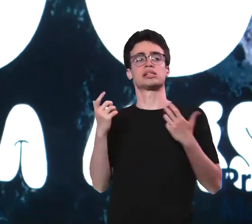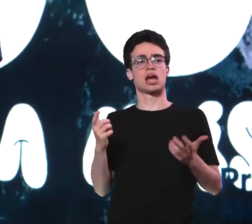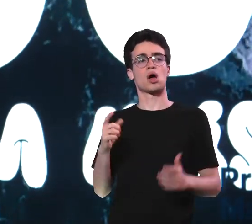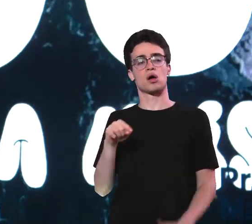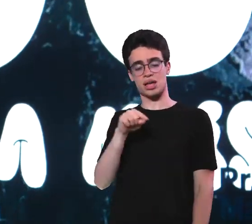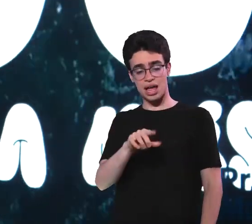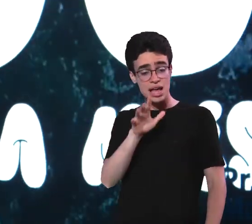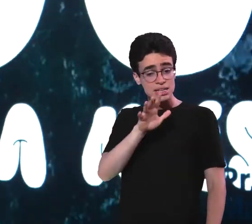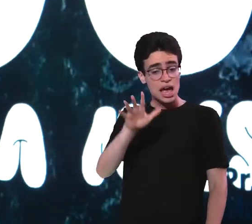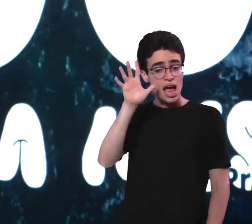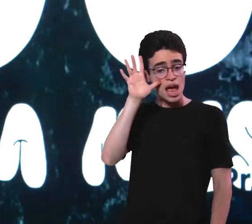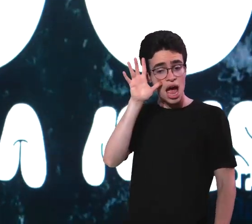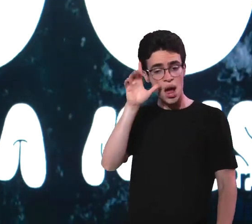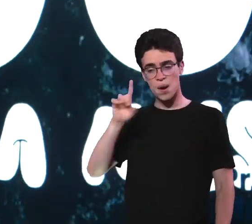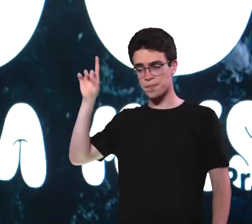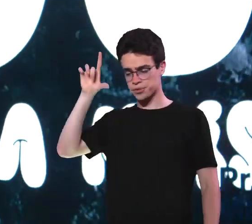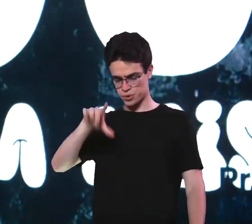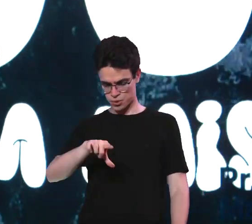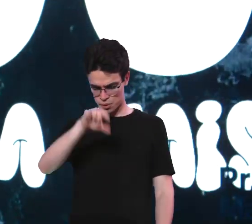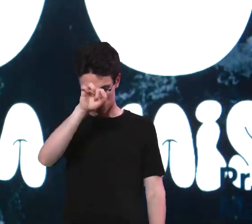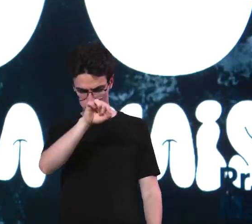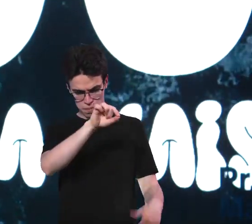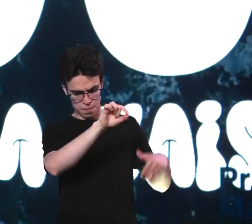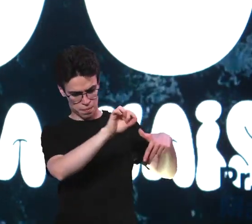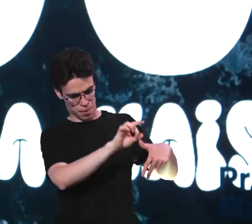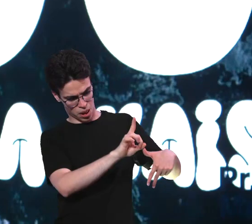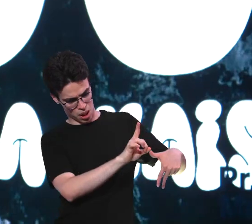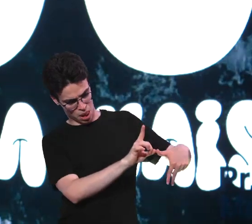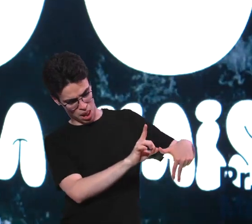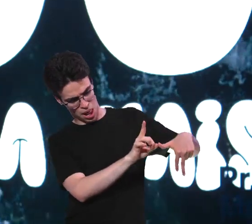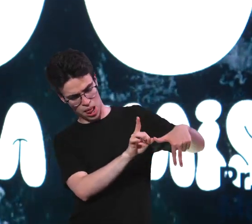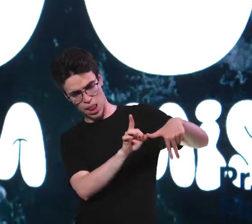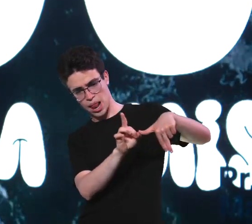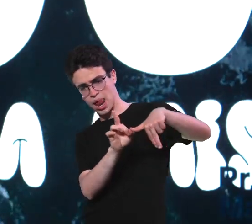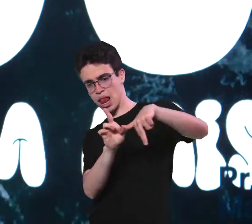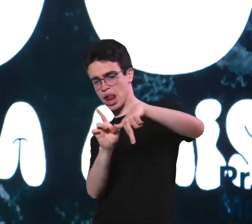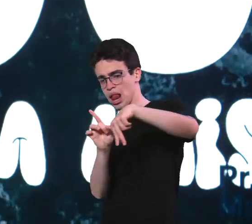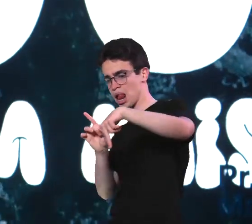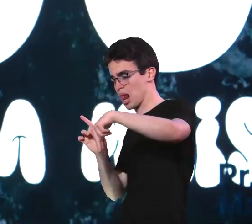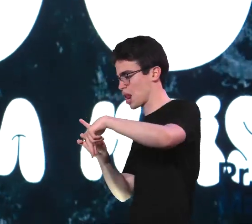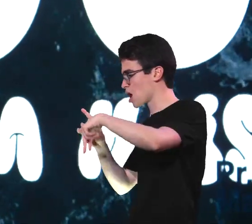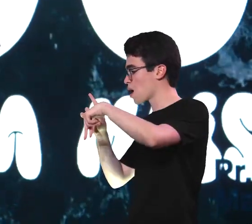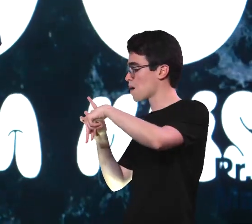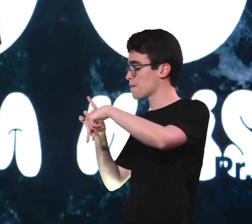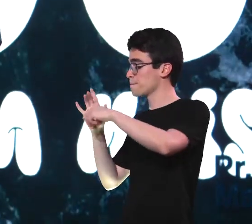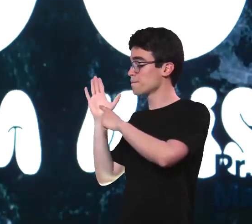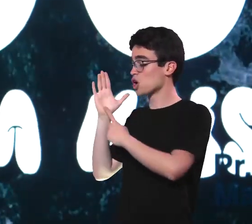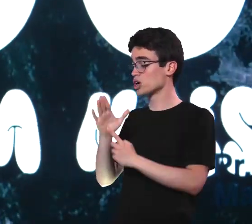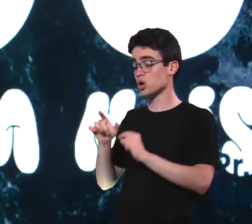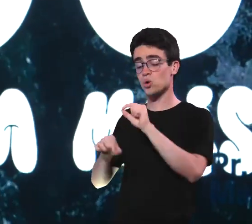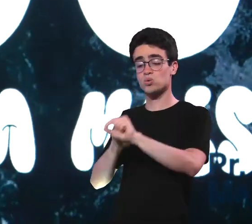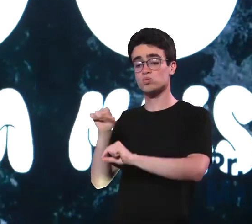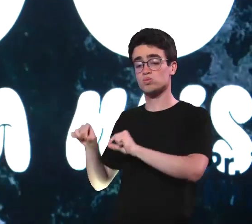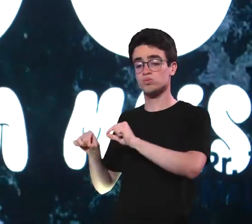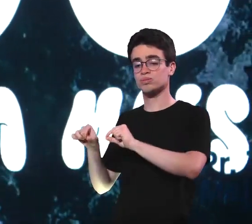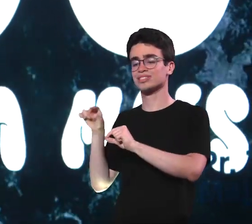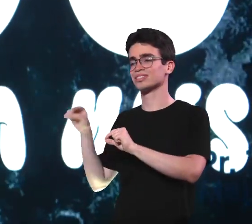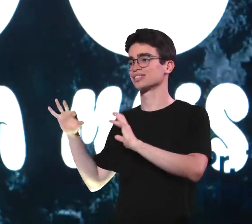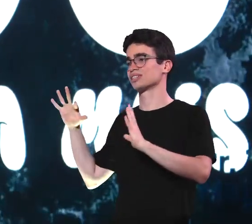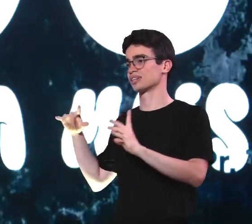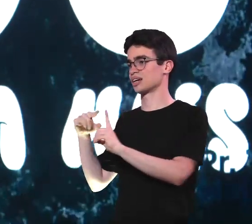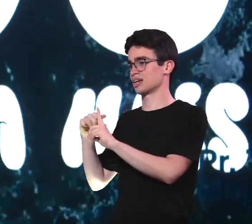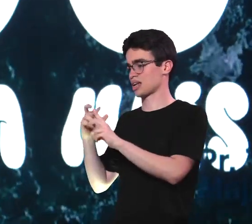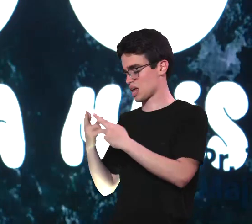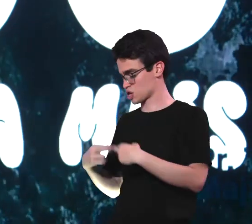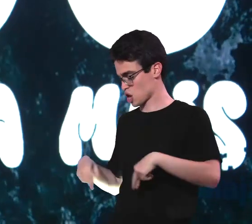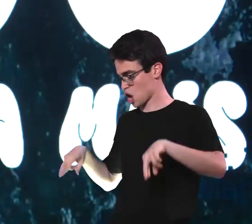visão ao cume do templo e começa a mostrar uma visão de restauração. Do capítulo 40 em diante